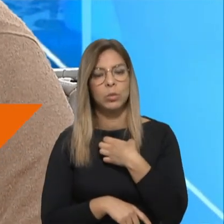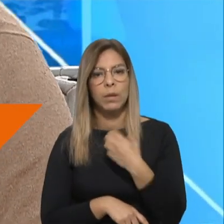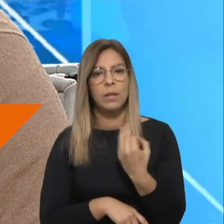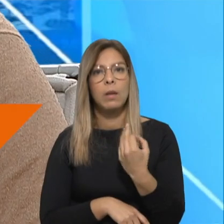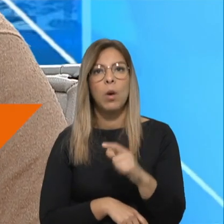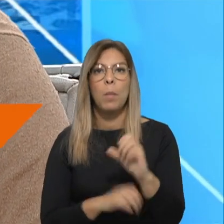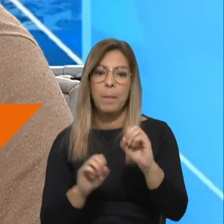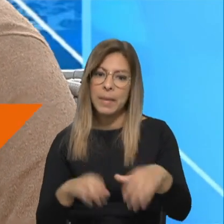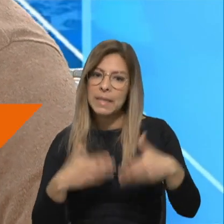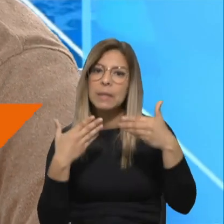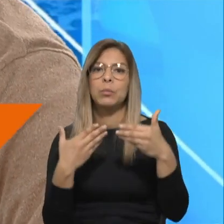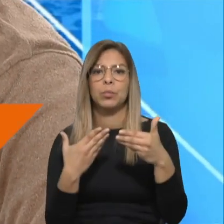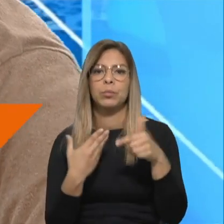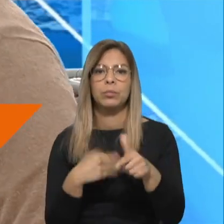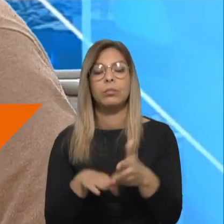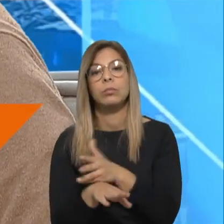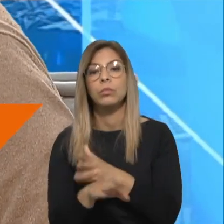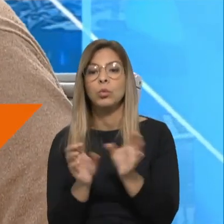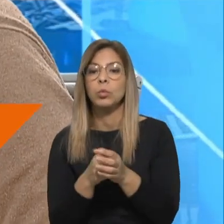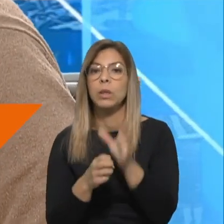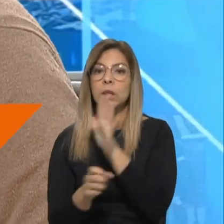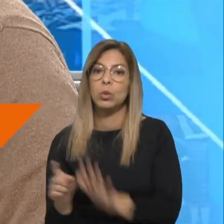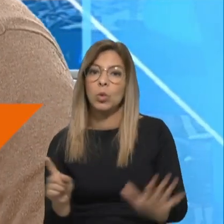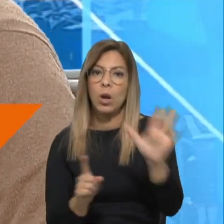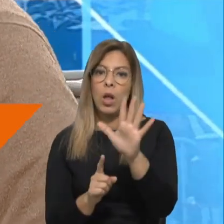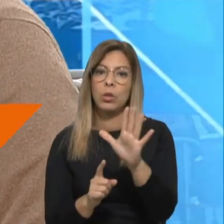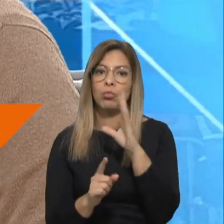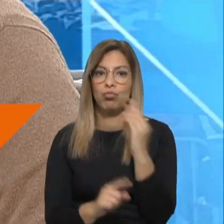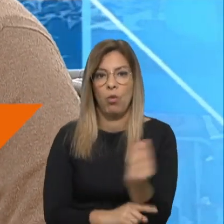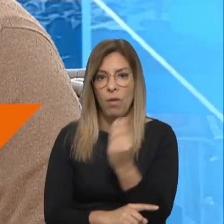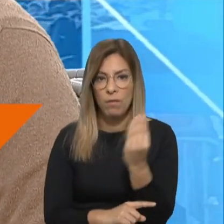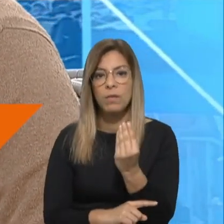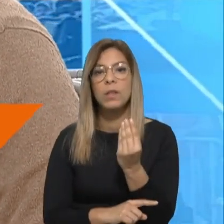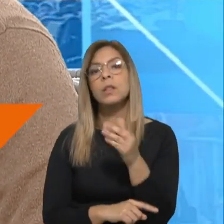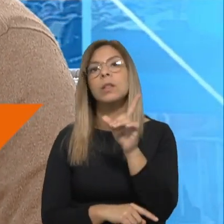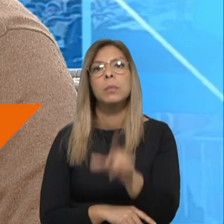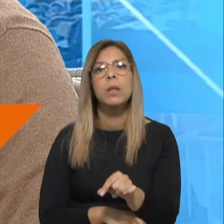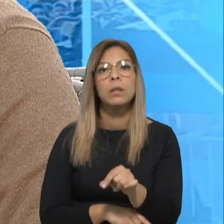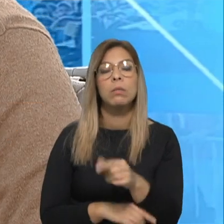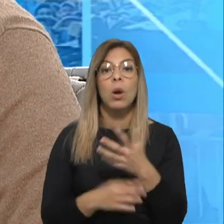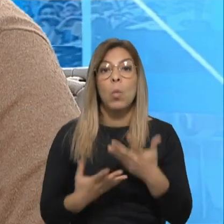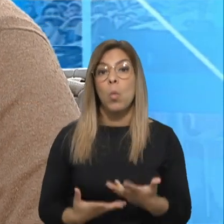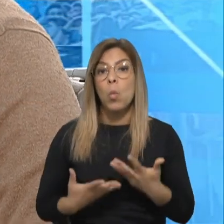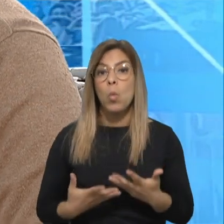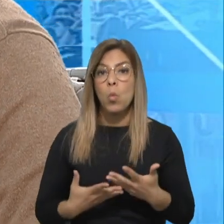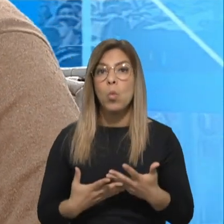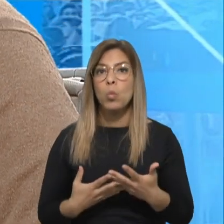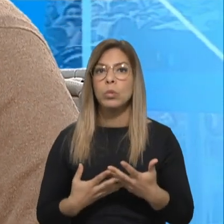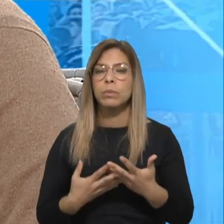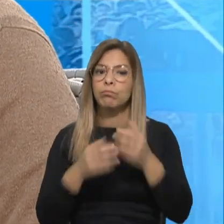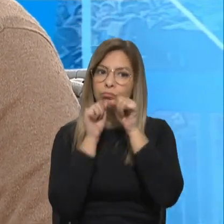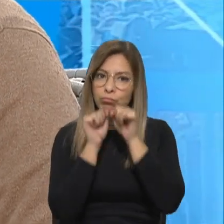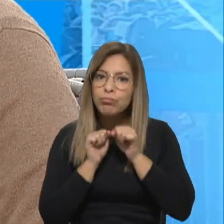primeira introdução, que foi no Conselho Nacional da Pastoral Juvenil, e depois, agora que já começámos a